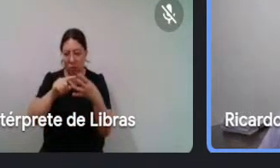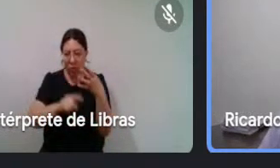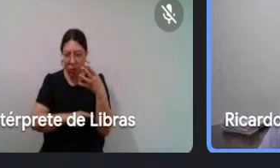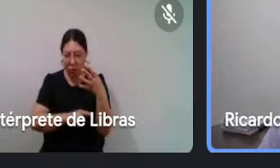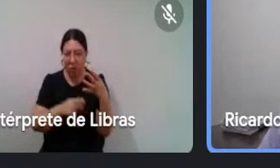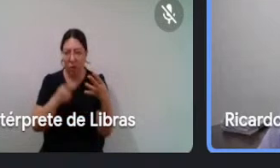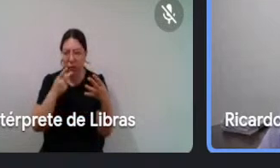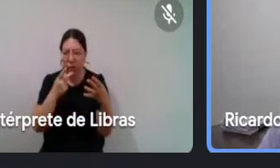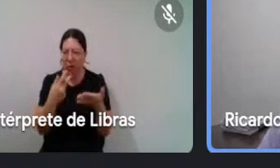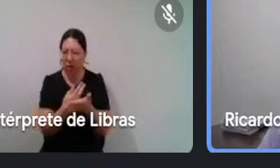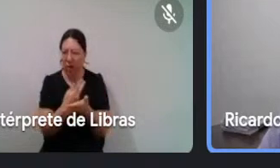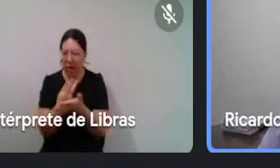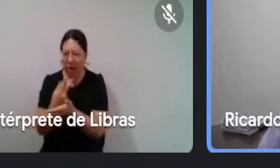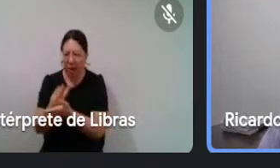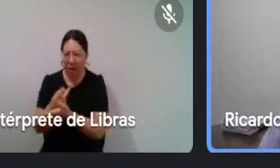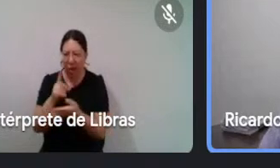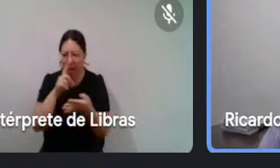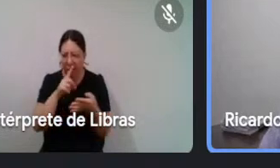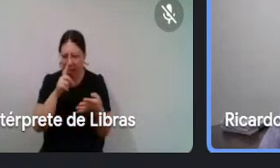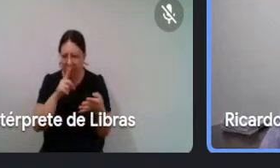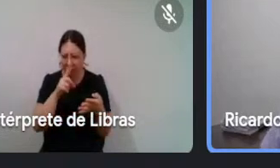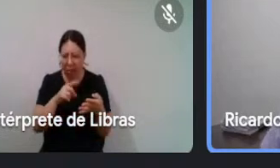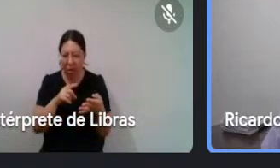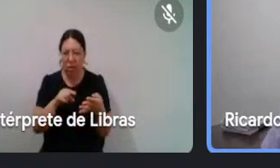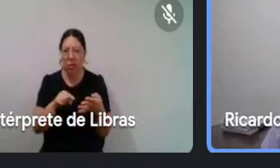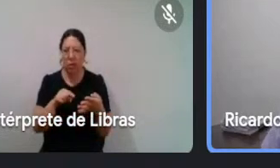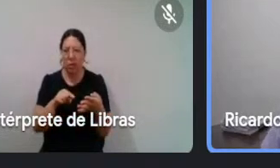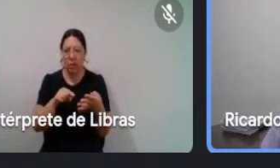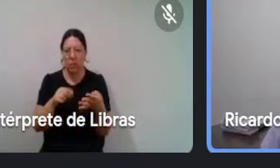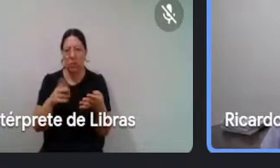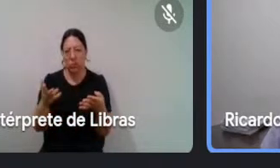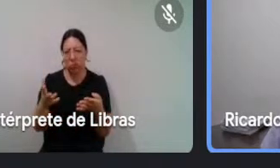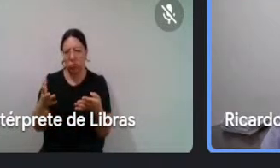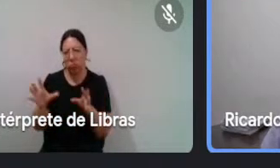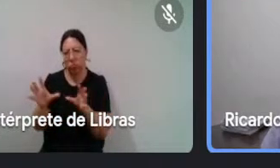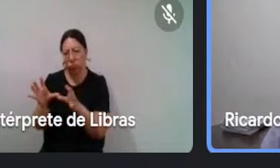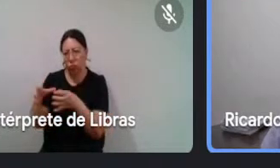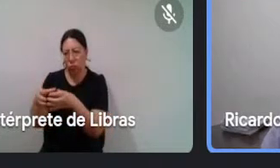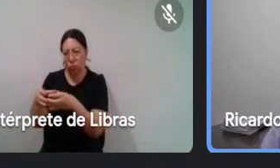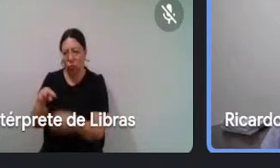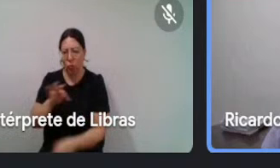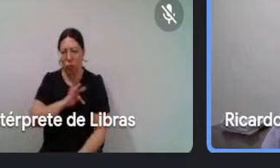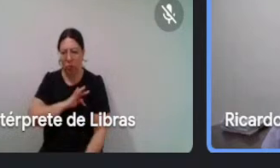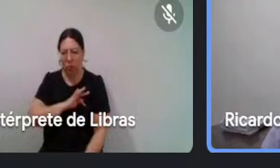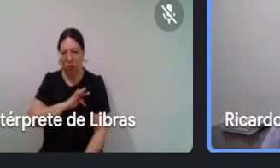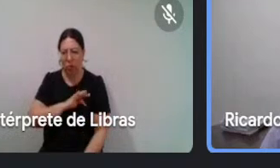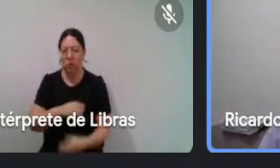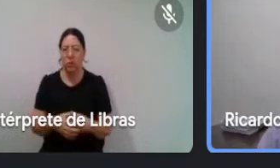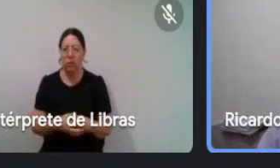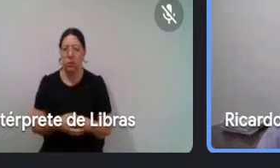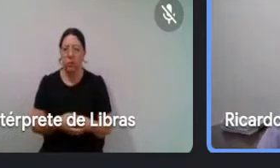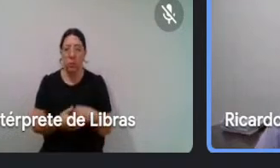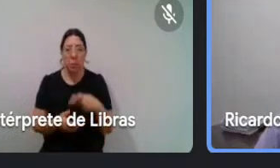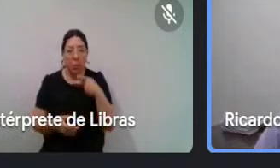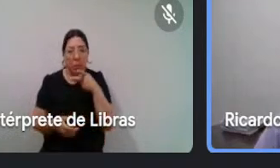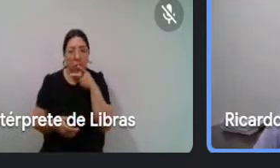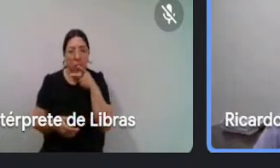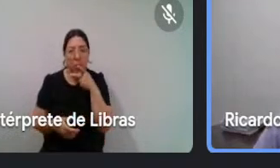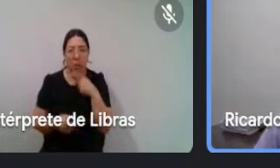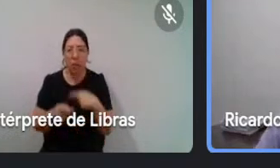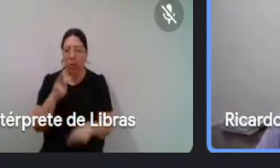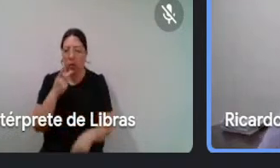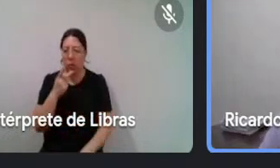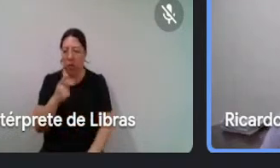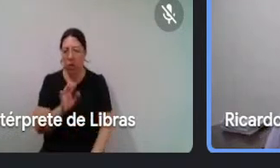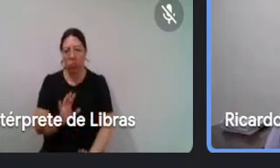declarados irregulares pelo parecer técnico. O partido insiste que não há razão de